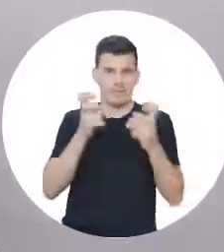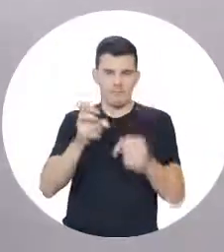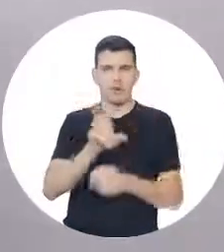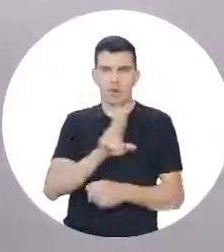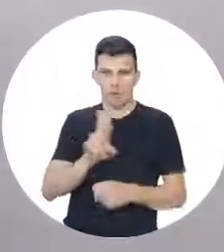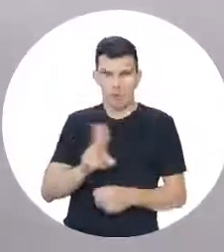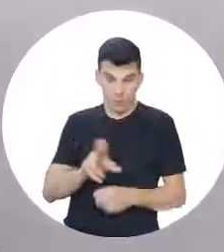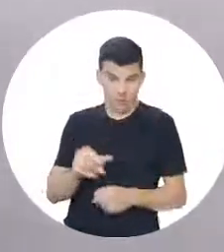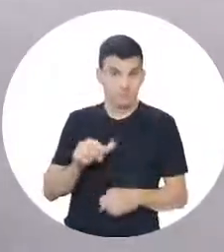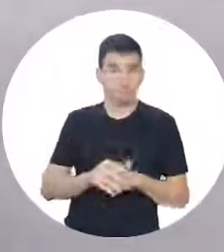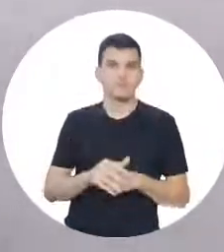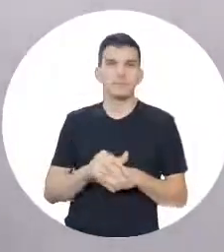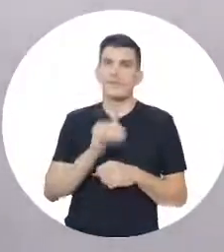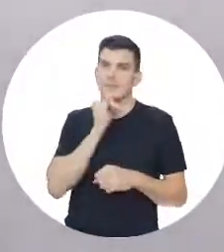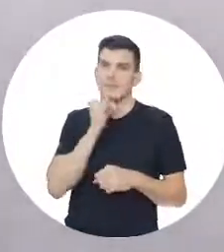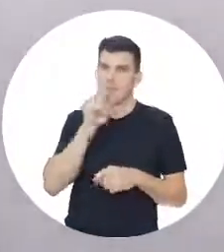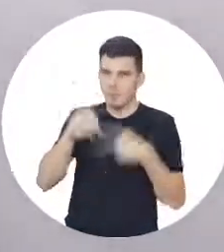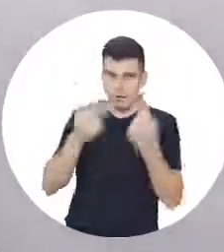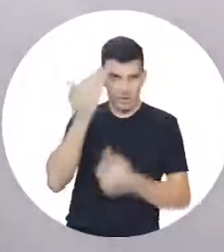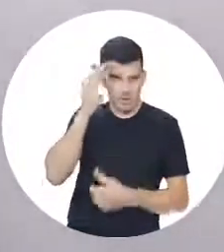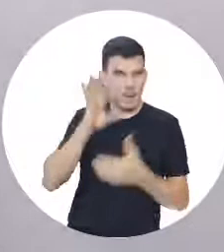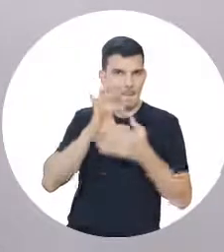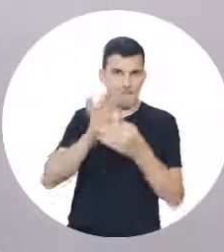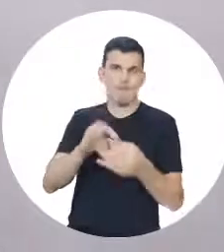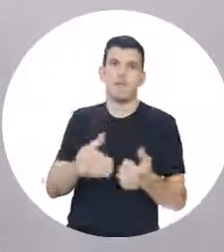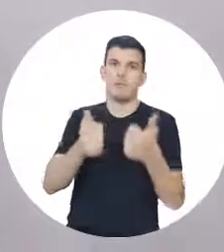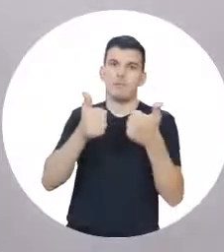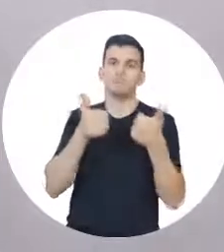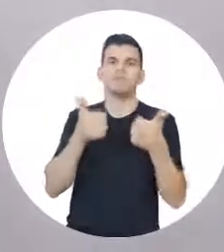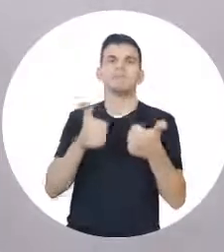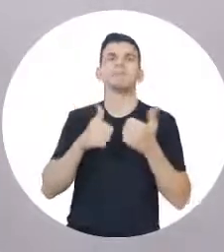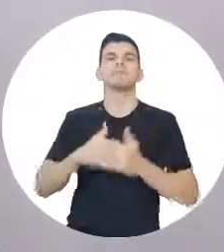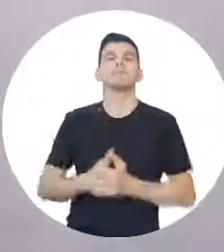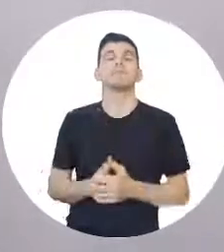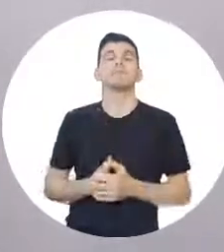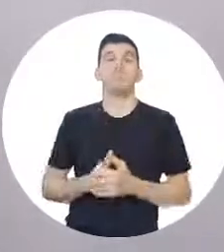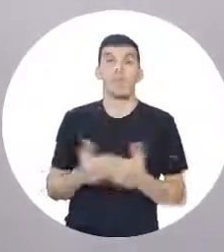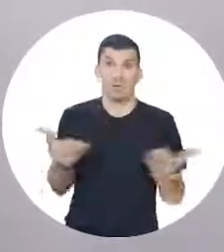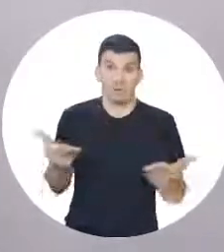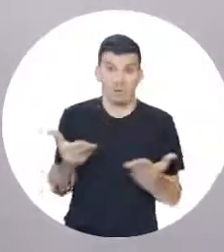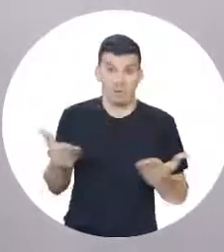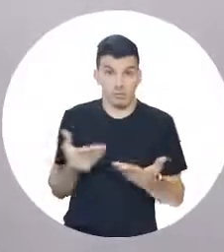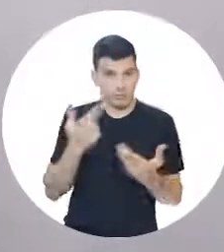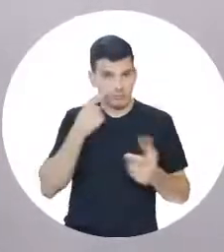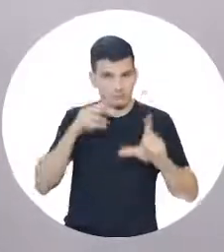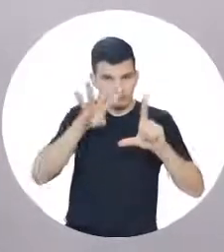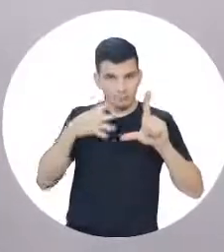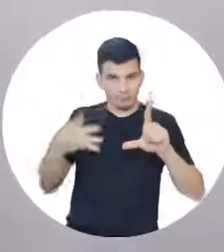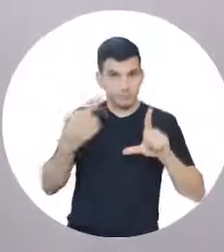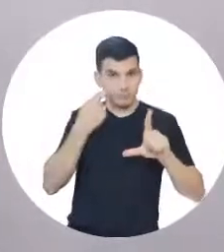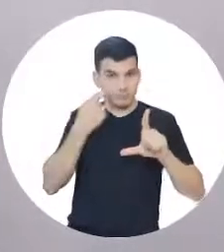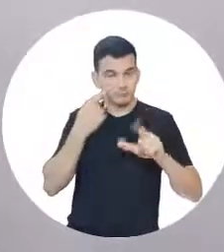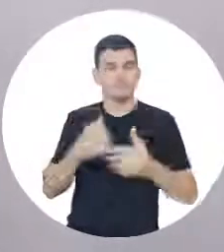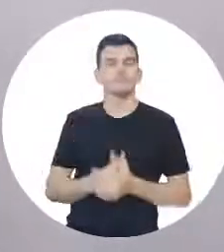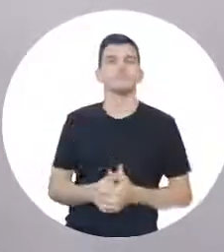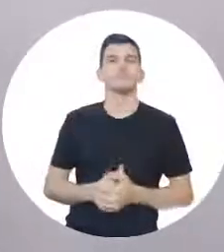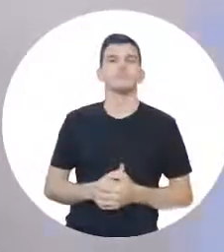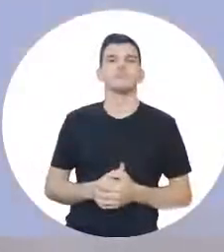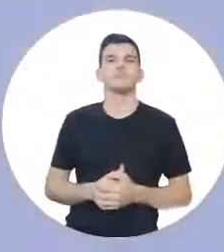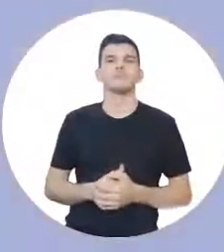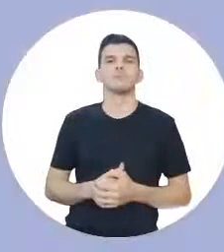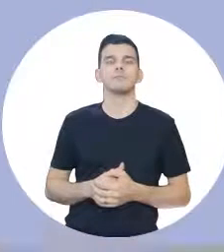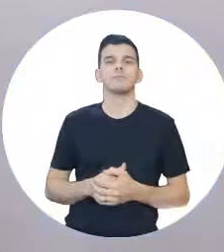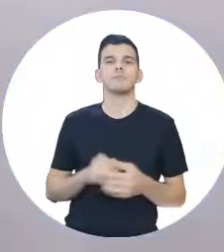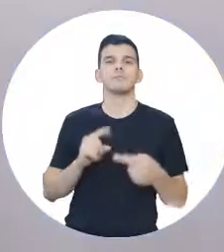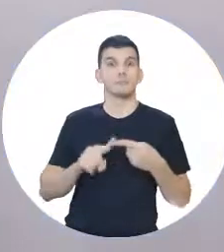nome aos compostos. Eu acho que em cima dos exemplos vai ficar mais fácil a gente trabalhar. Ok? Por enquanto, fixa essa tabela aí na sua mente.